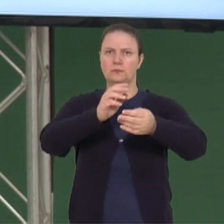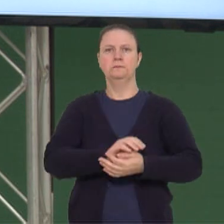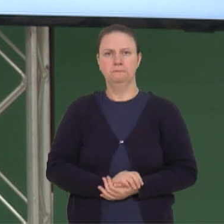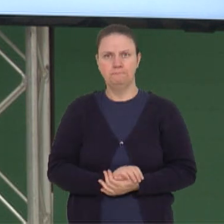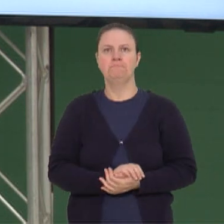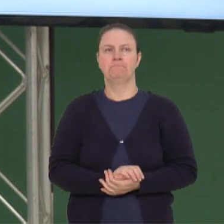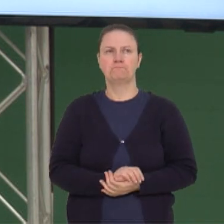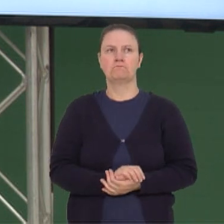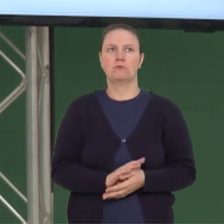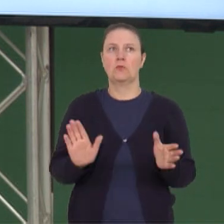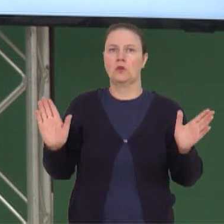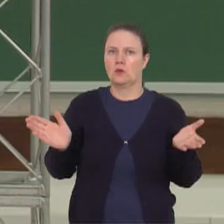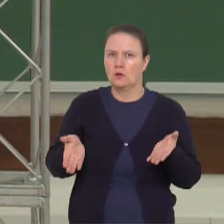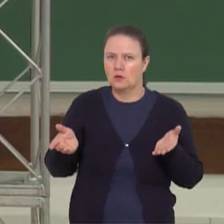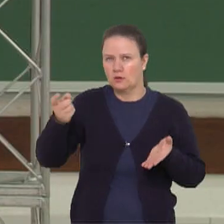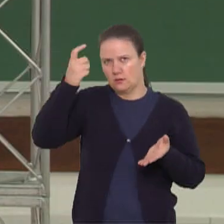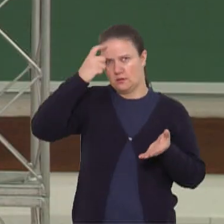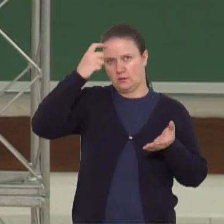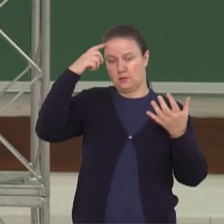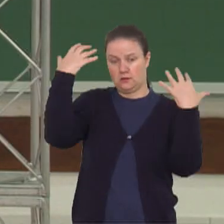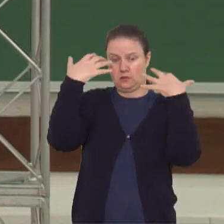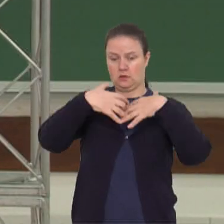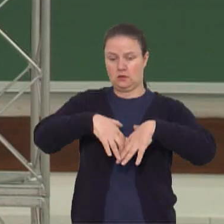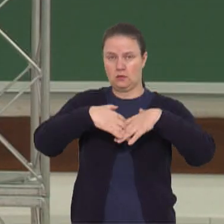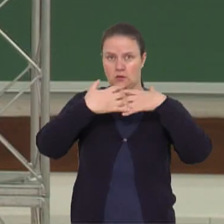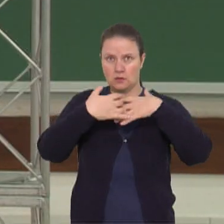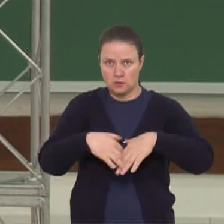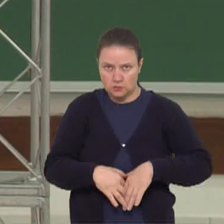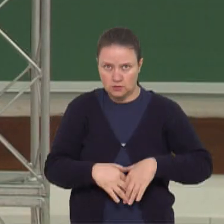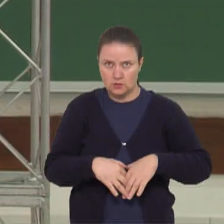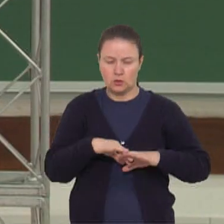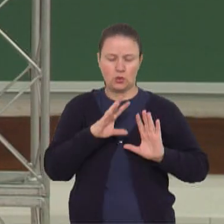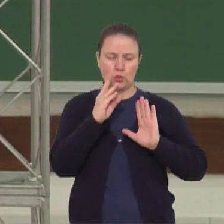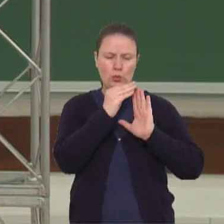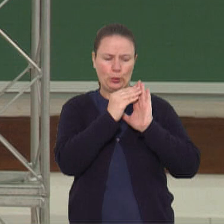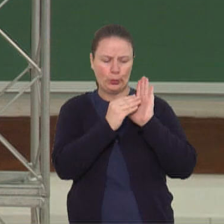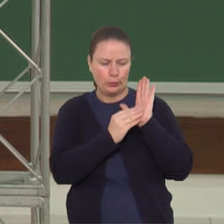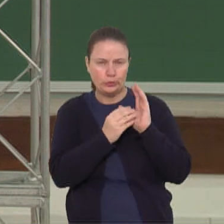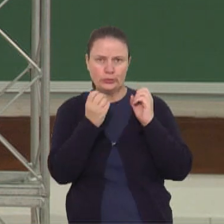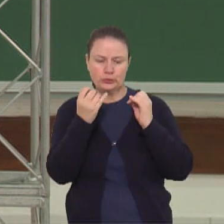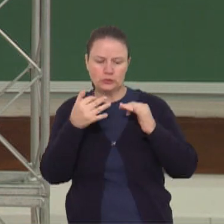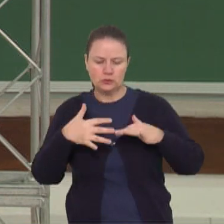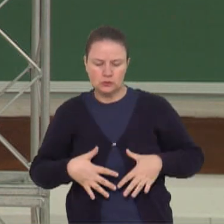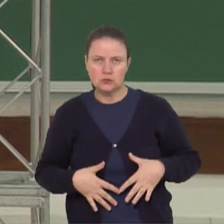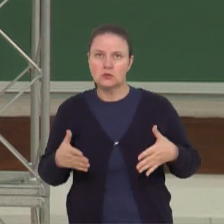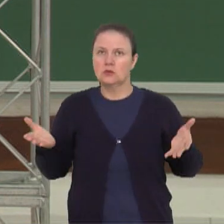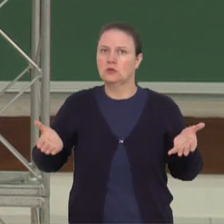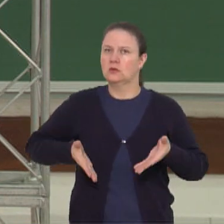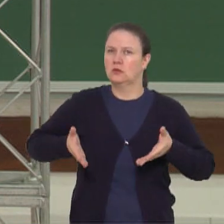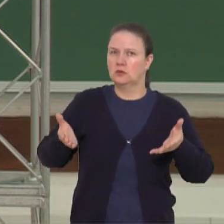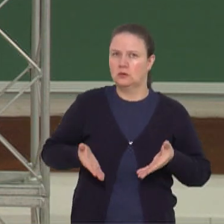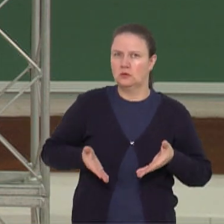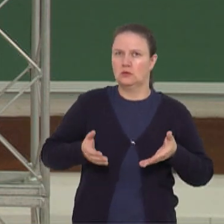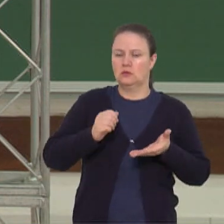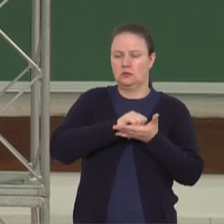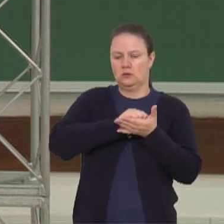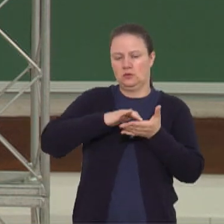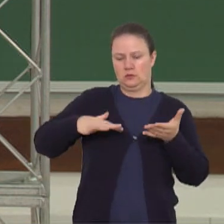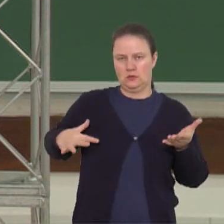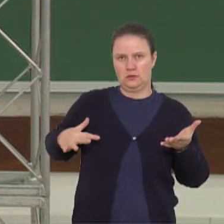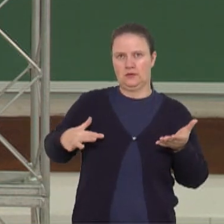Pessoal, agora, para refletir sobre tudo que foi falado da filosofia do Heráclito, vamos fazer essas